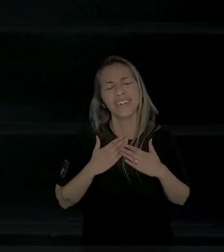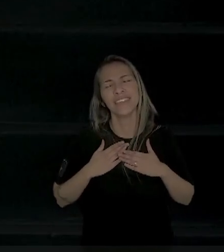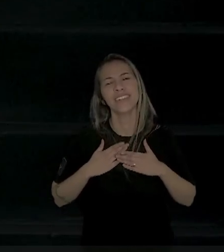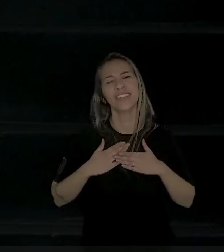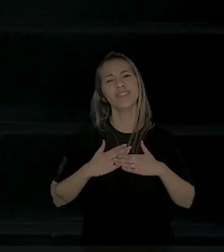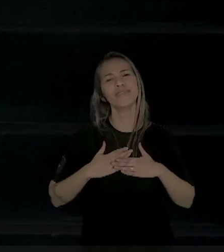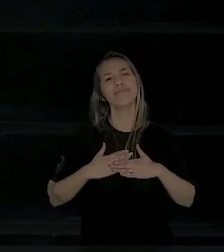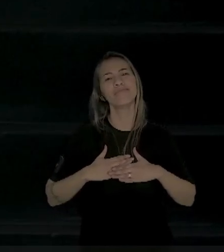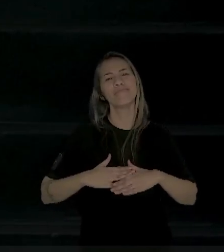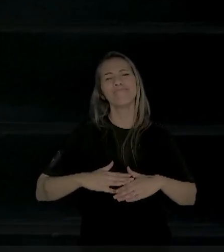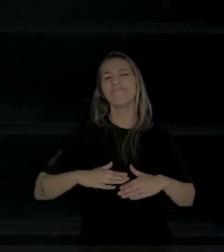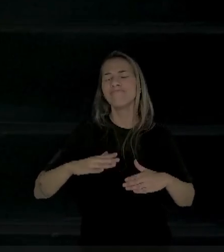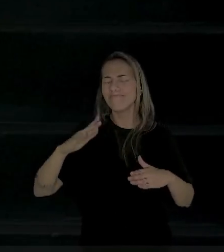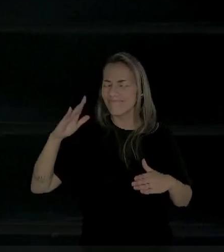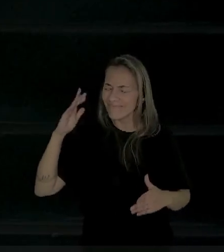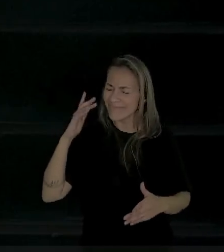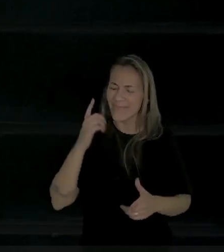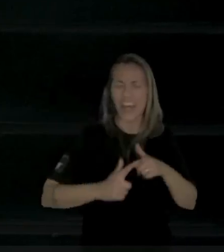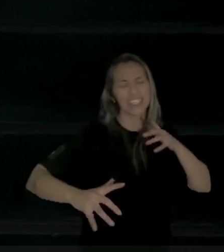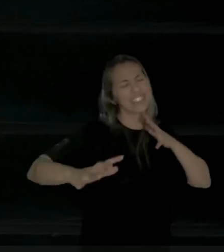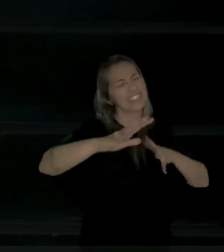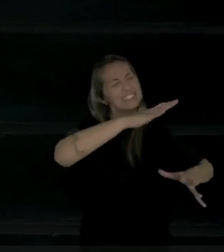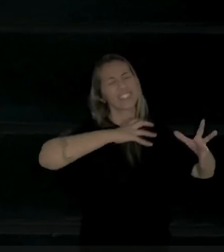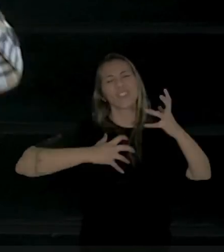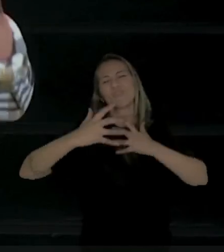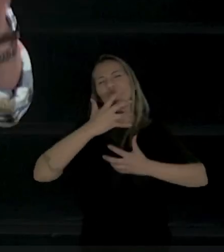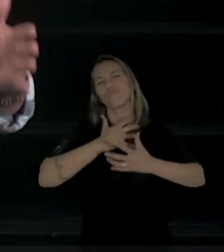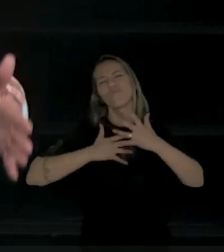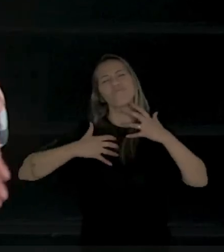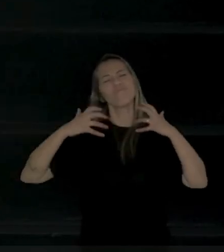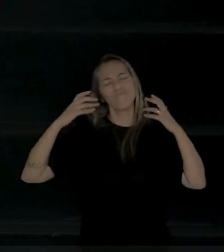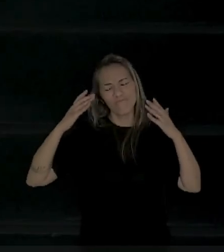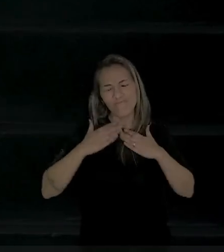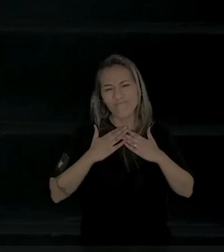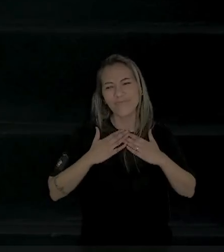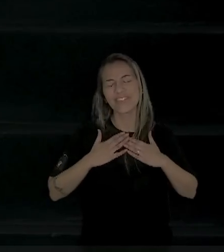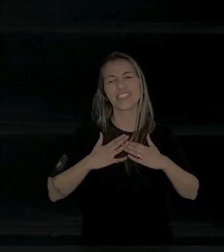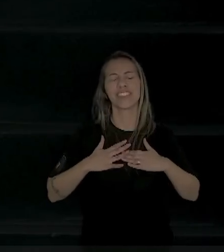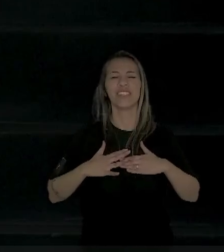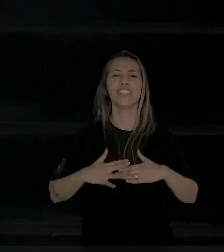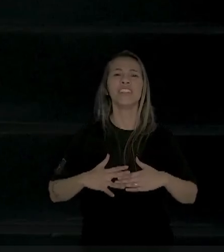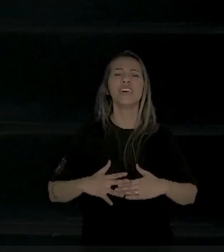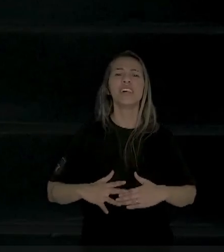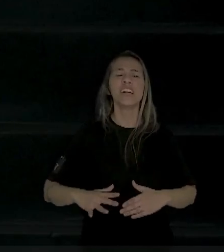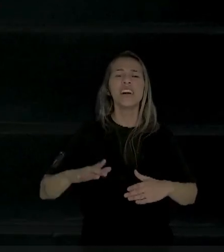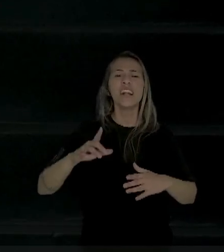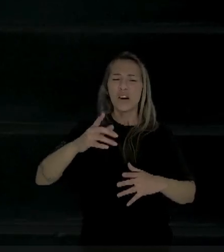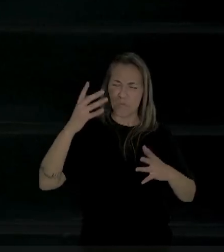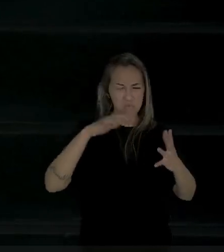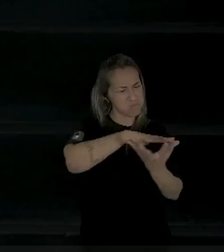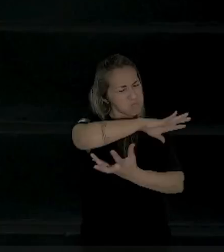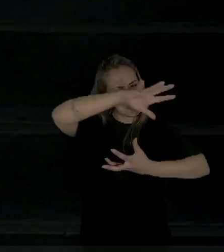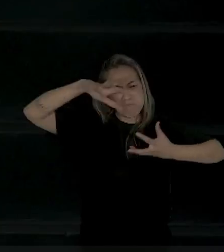passa. O fogo passa. O vento ao ouvido passa. O terremoto da bagunça